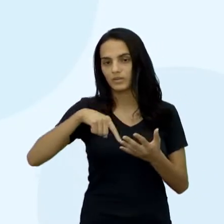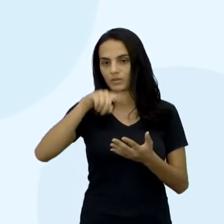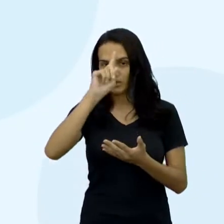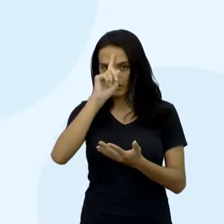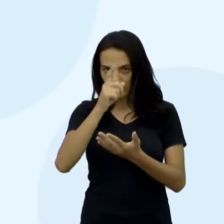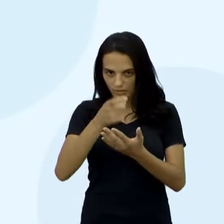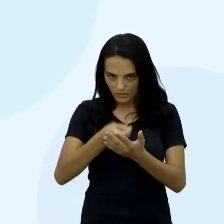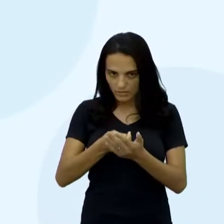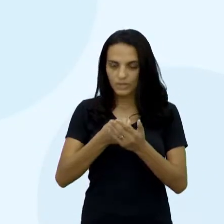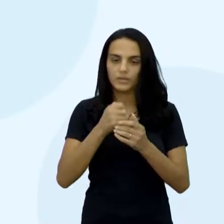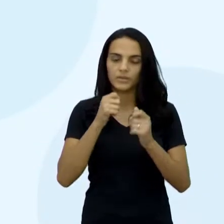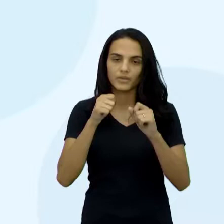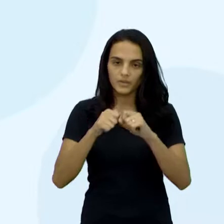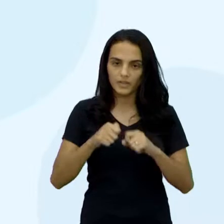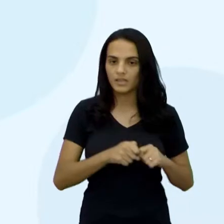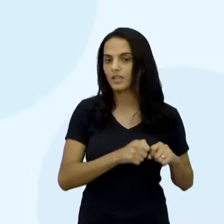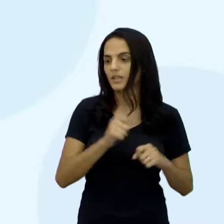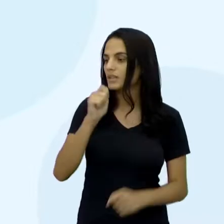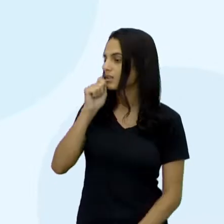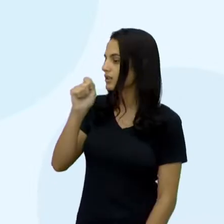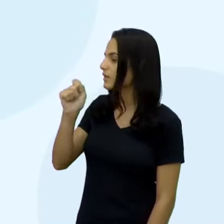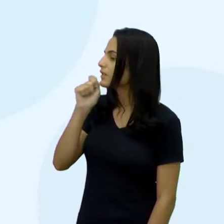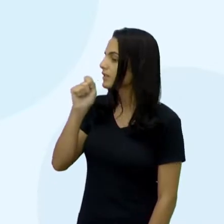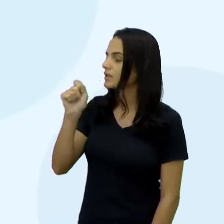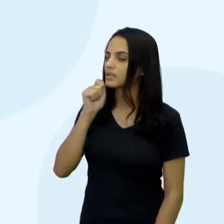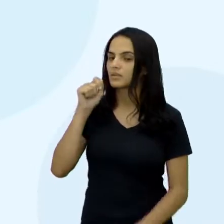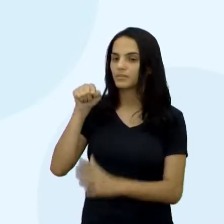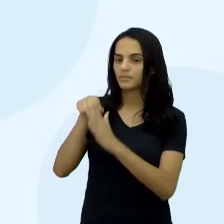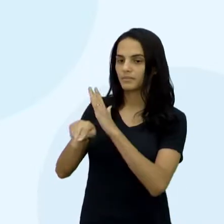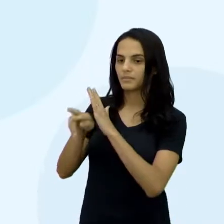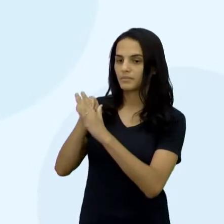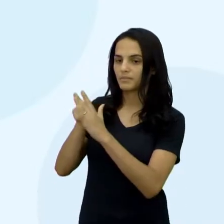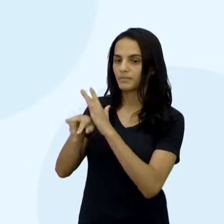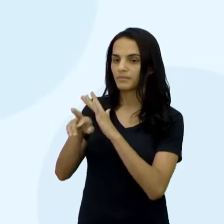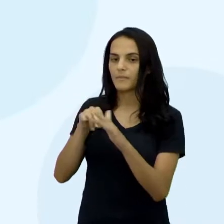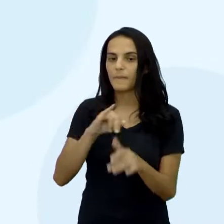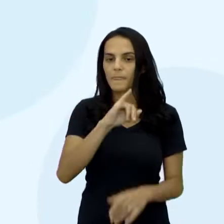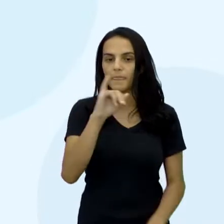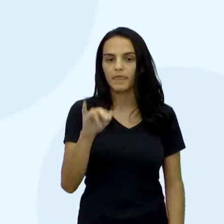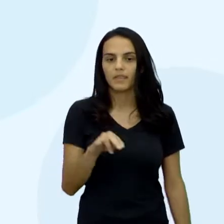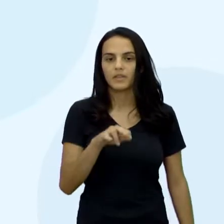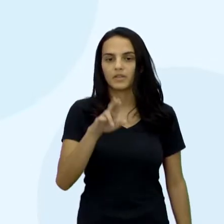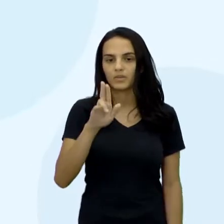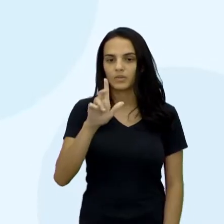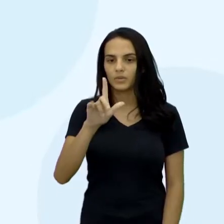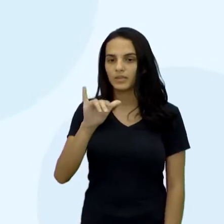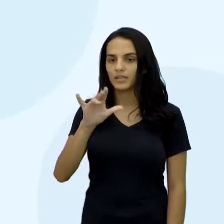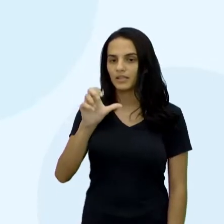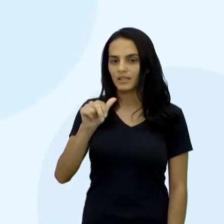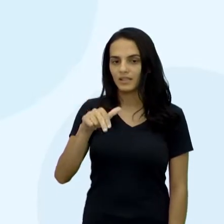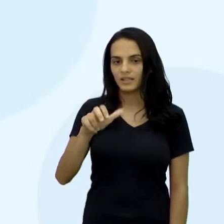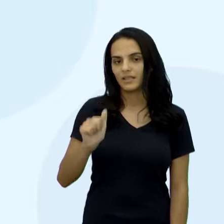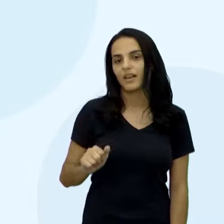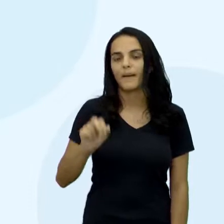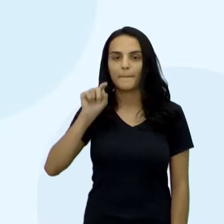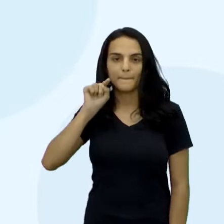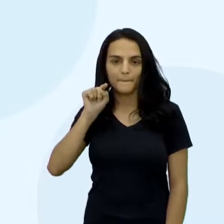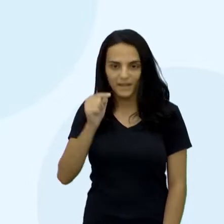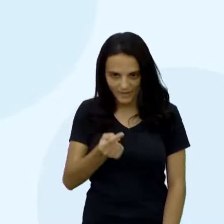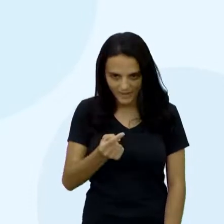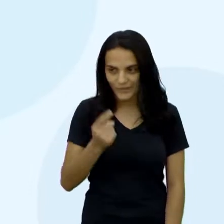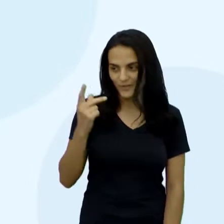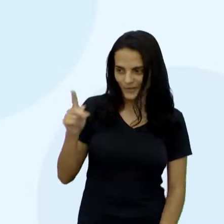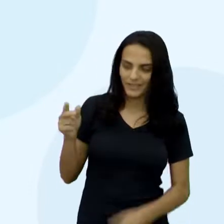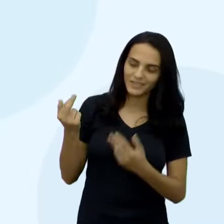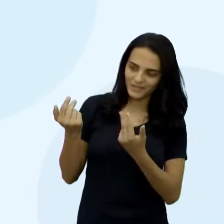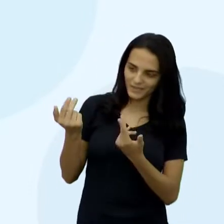essa entrevista, essa primeira tem um motivo. Juliana é uma millennial. Eu sou millennial. Você também.